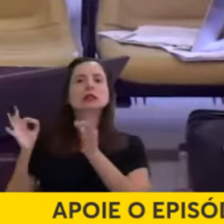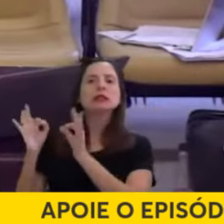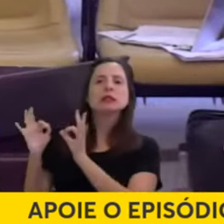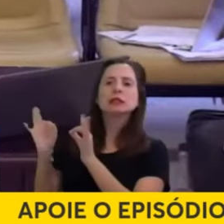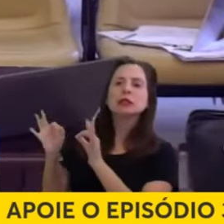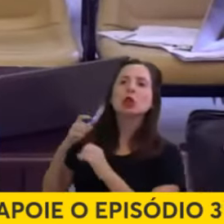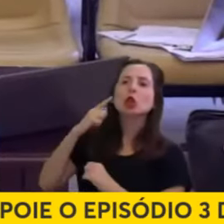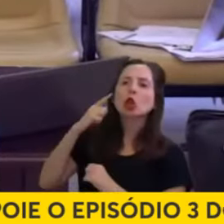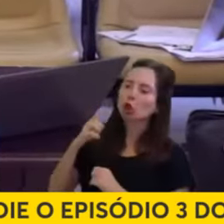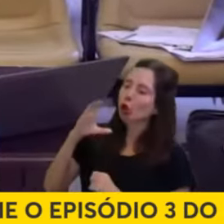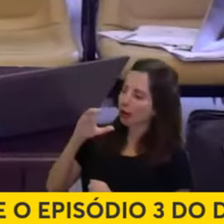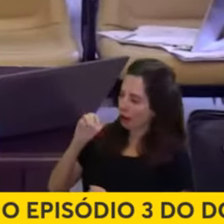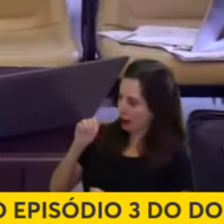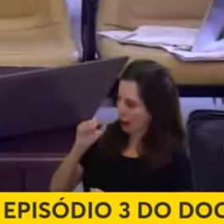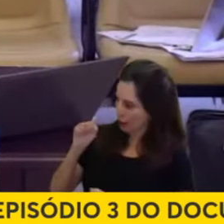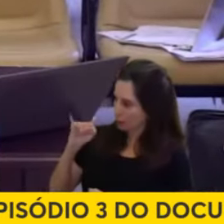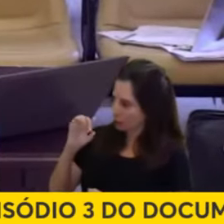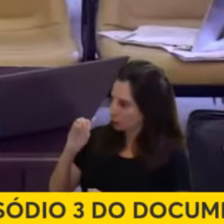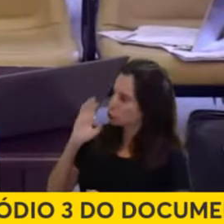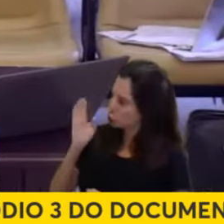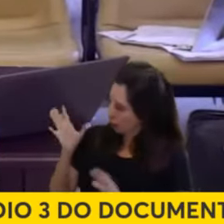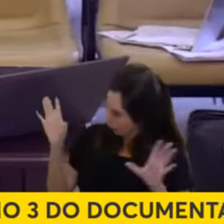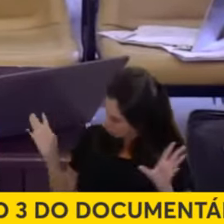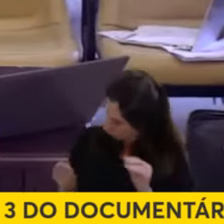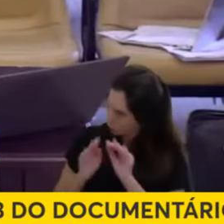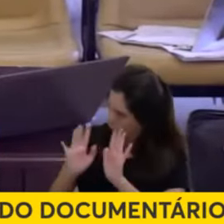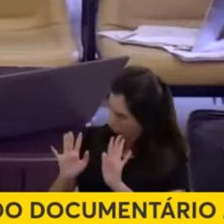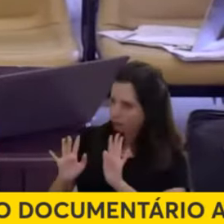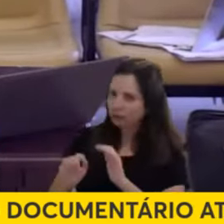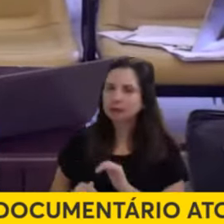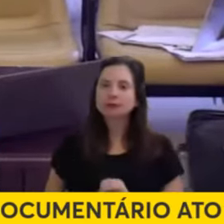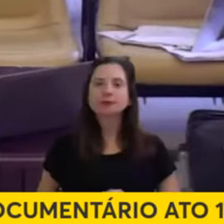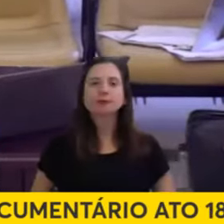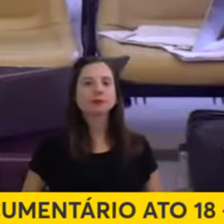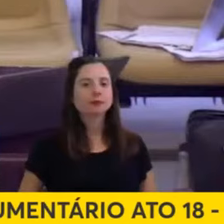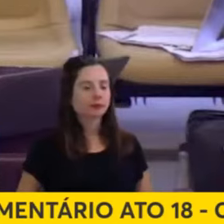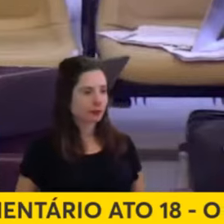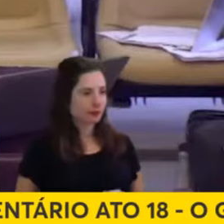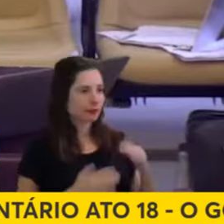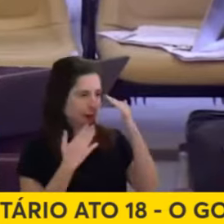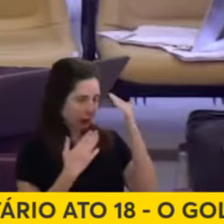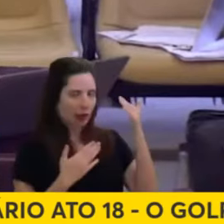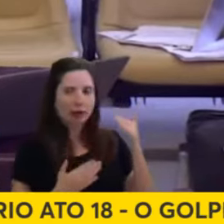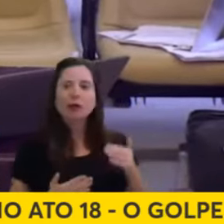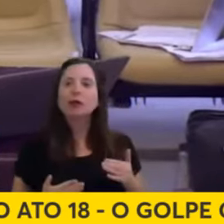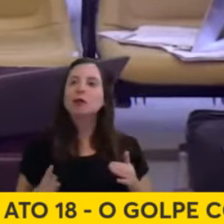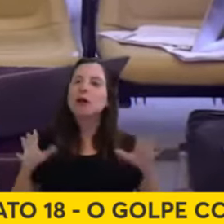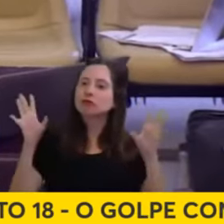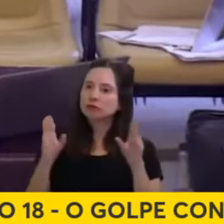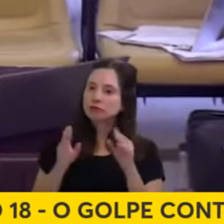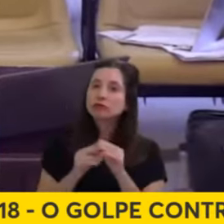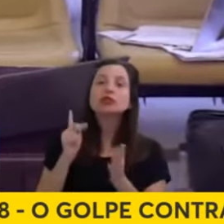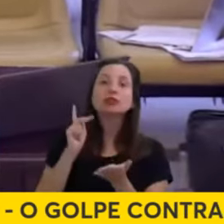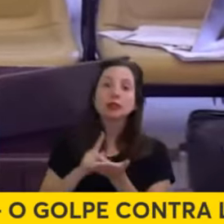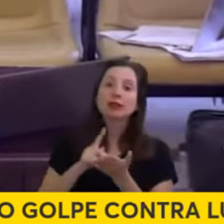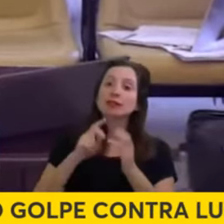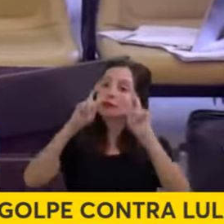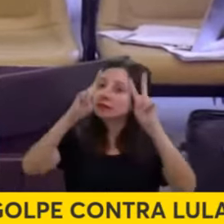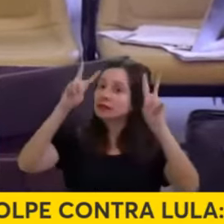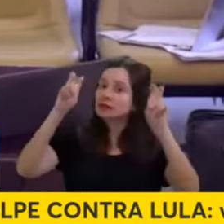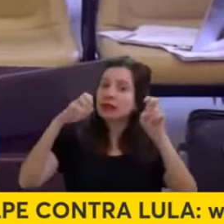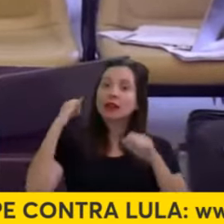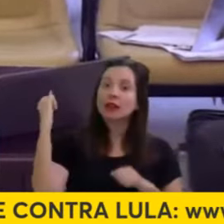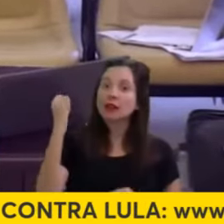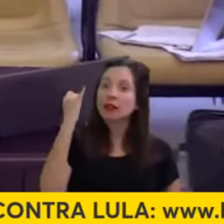eu já vou concluir aqui obrigado eh para concluir de verdade porque esse assunto é importante e tem até a